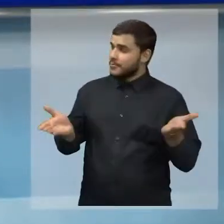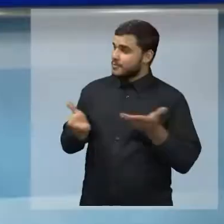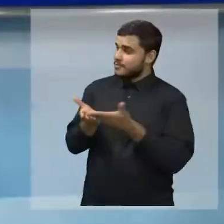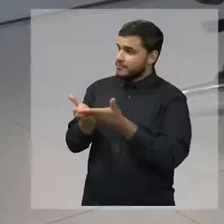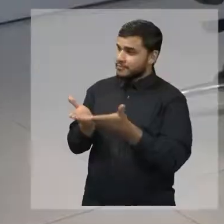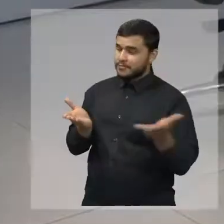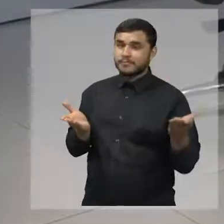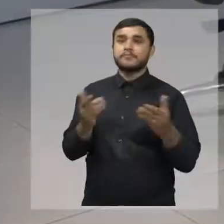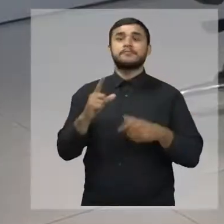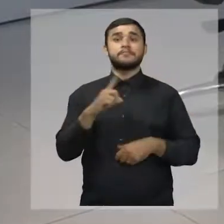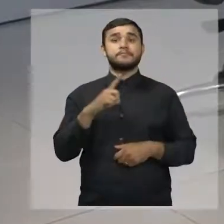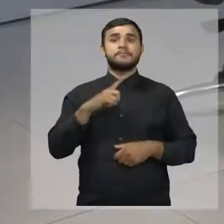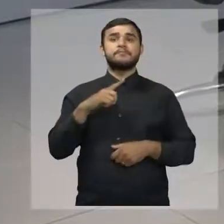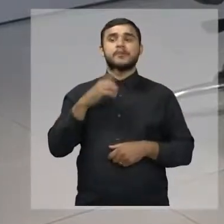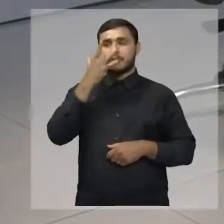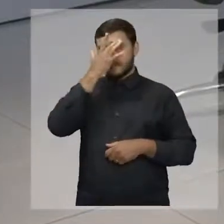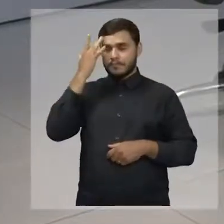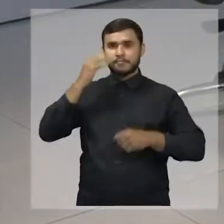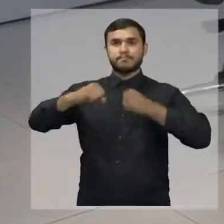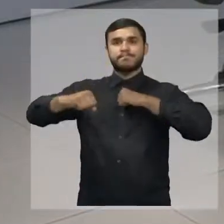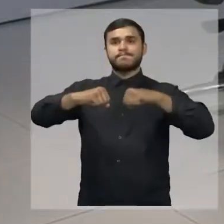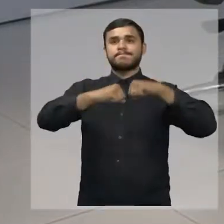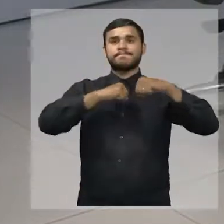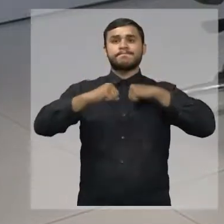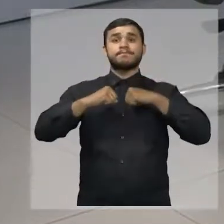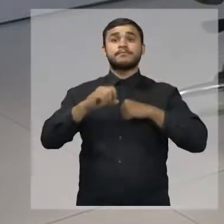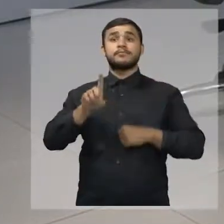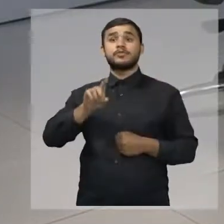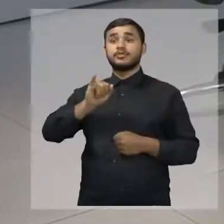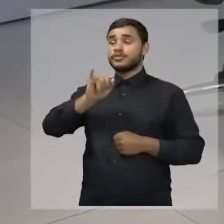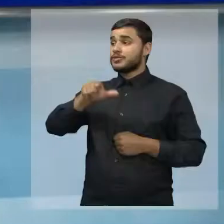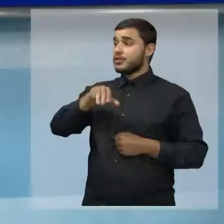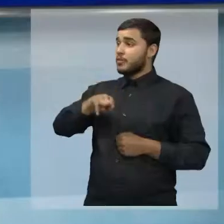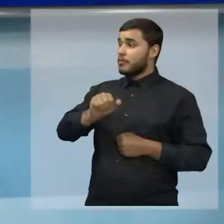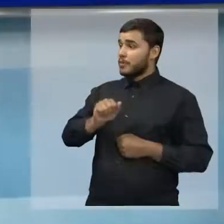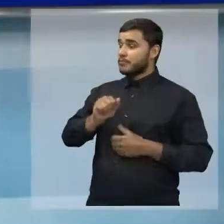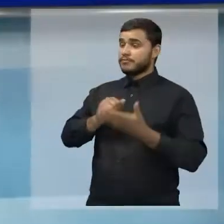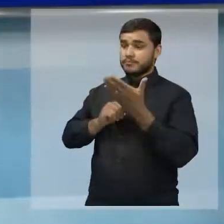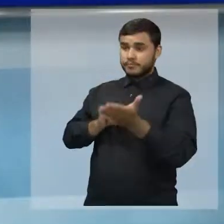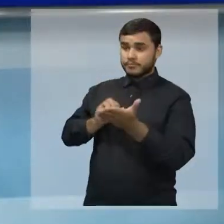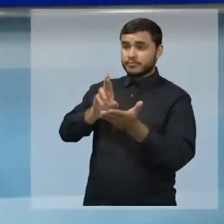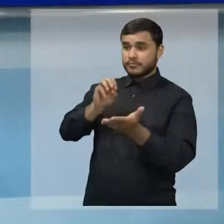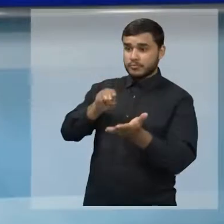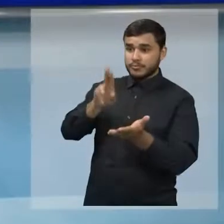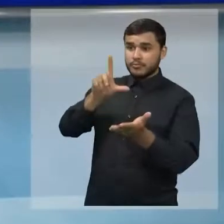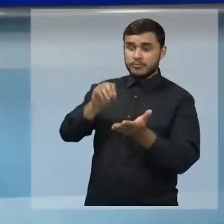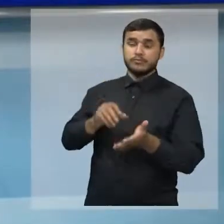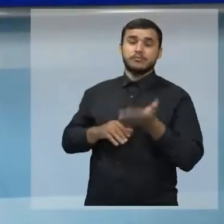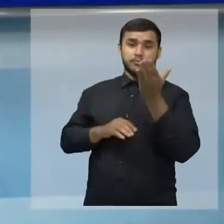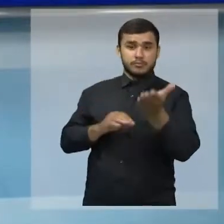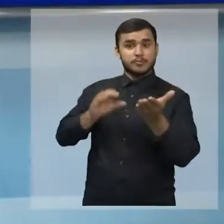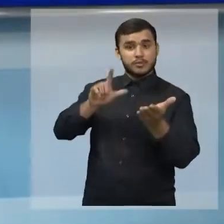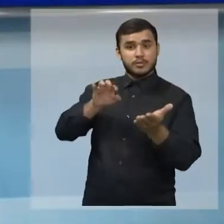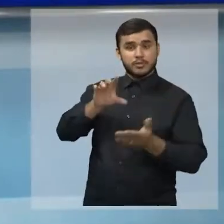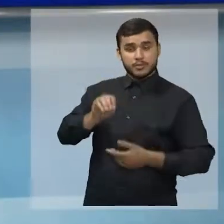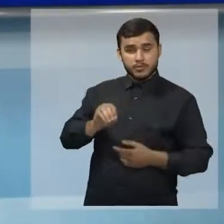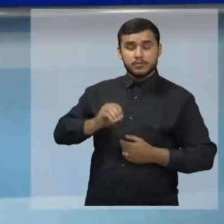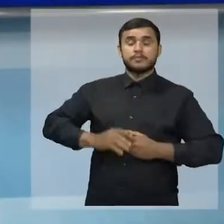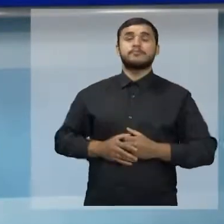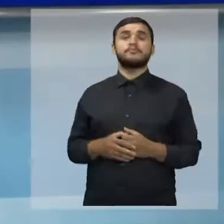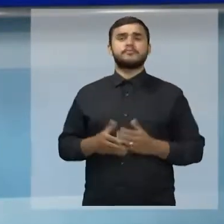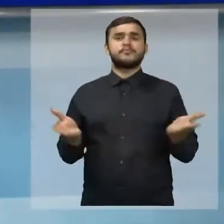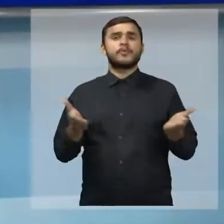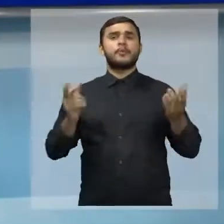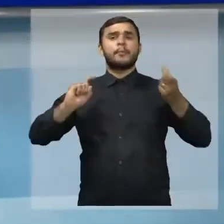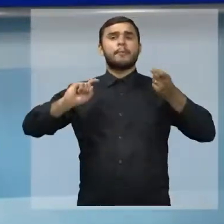brilhantes participações dos debatedores Djalma Pinto, Rômulo Leitão e Clésio Arruda. No bloco, estamos discutindo essa questão